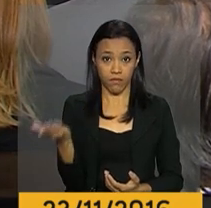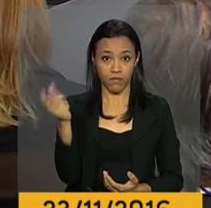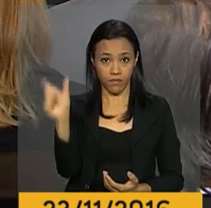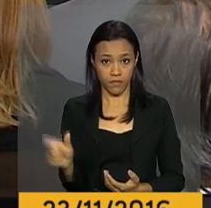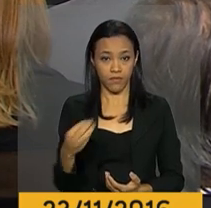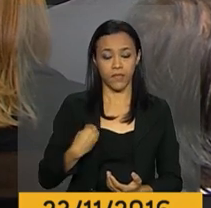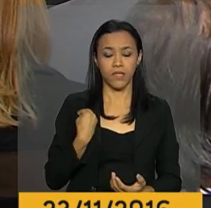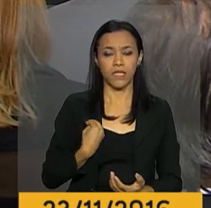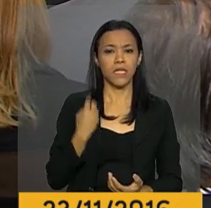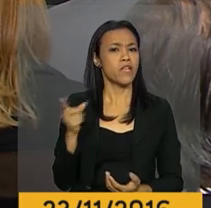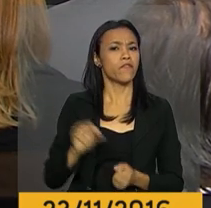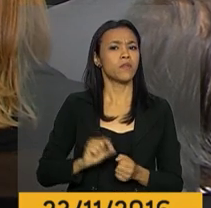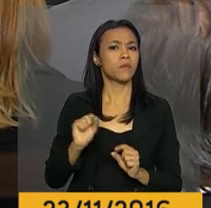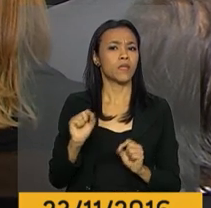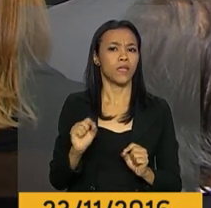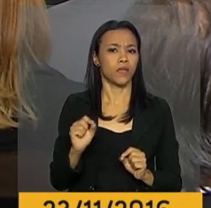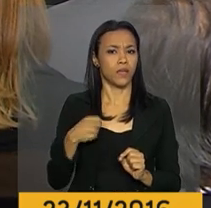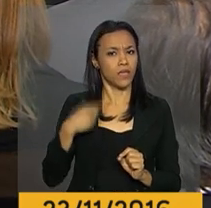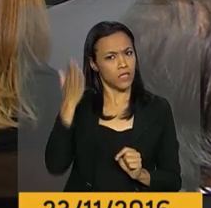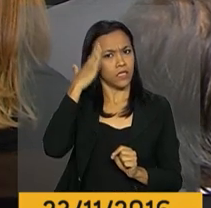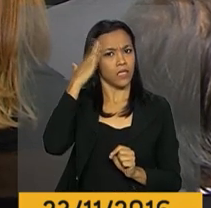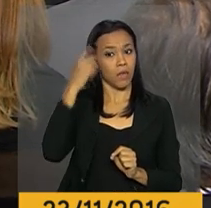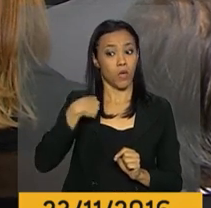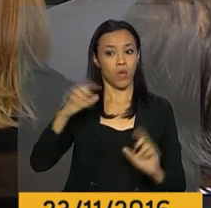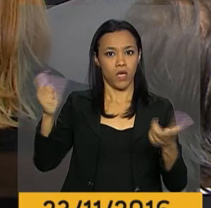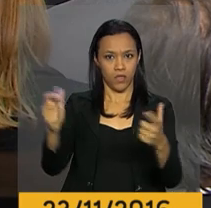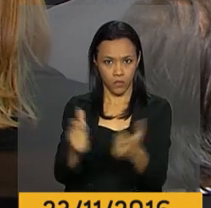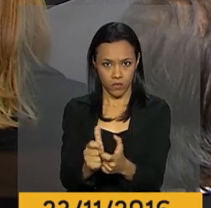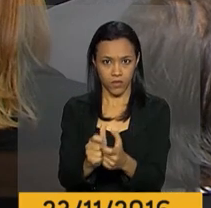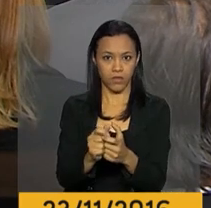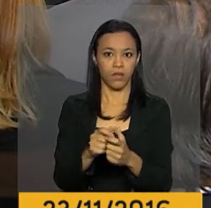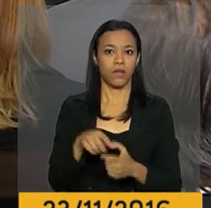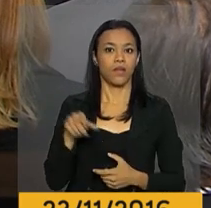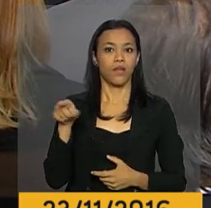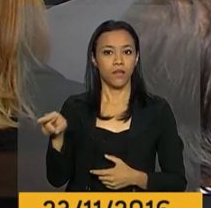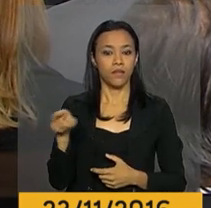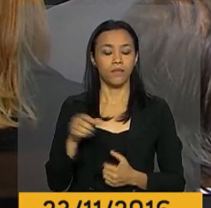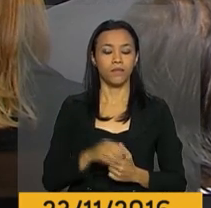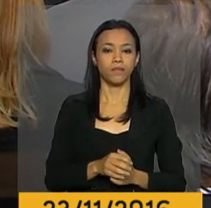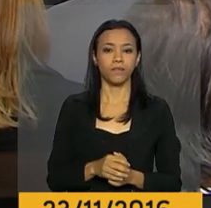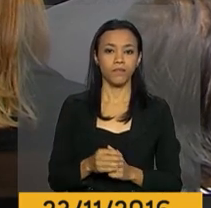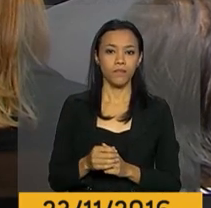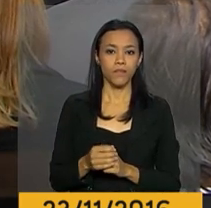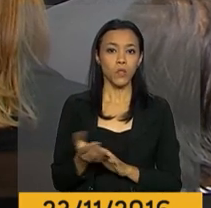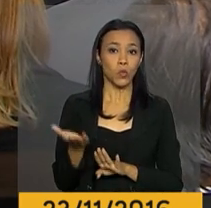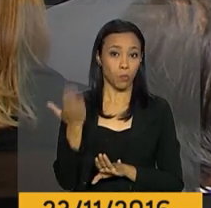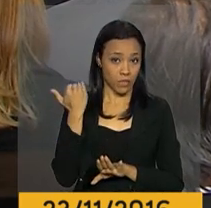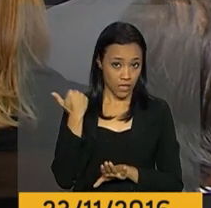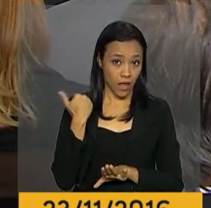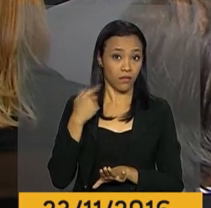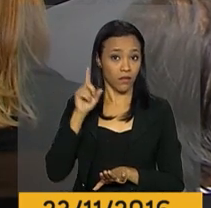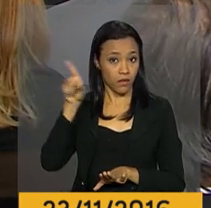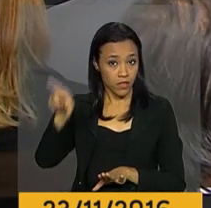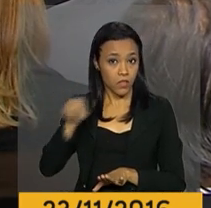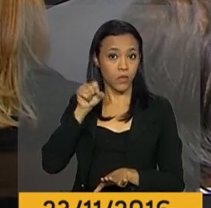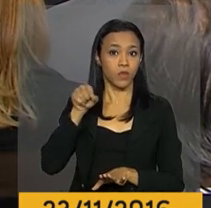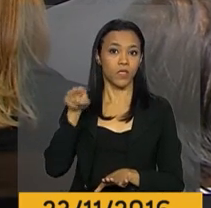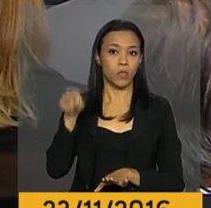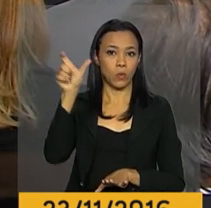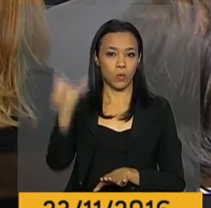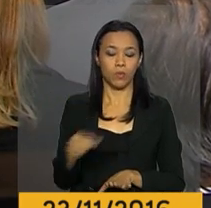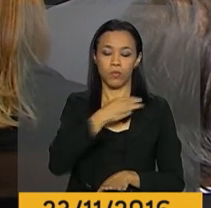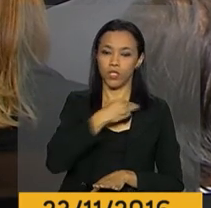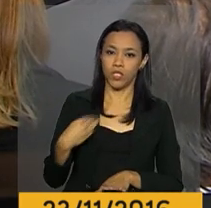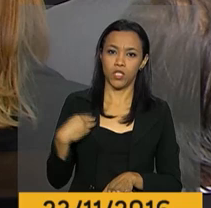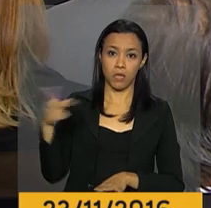o que é que ele fez ele que já praticamente houvera sido designado como ministro da cultura foi a